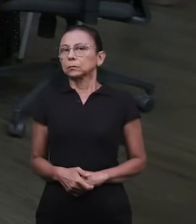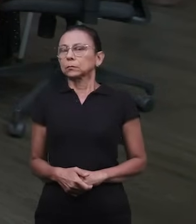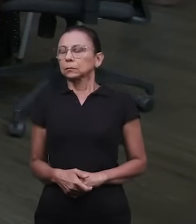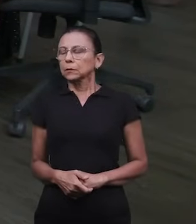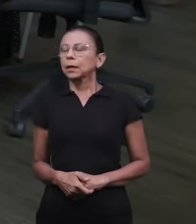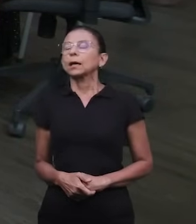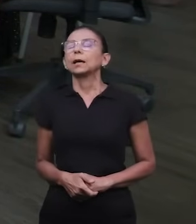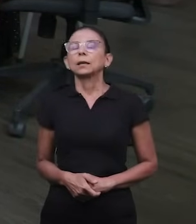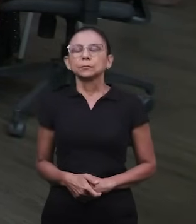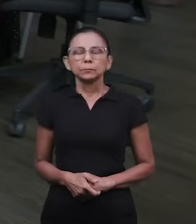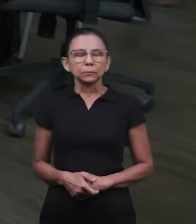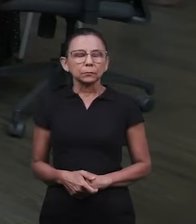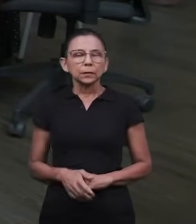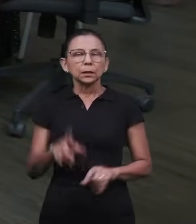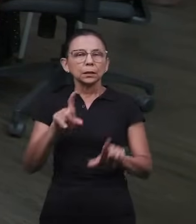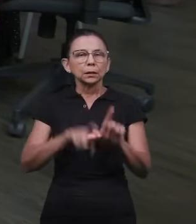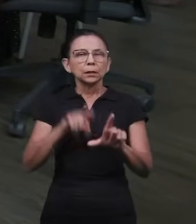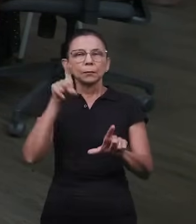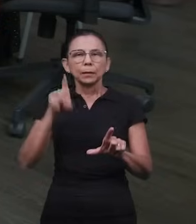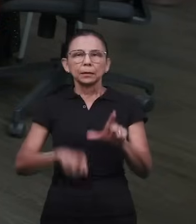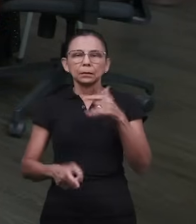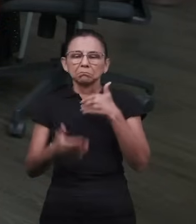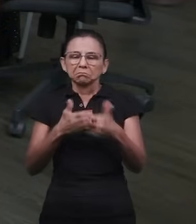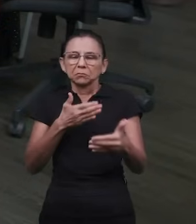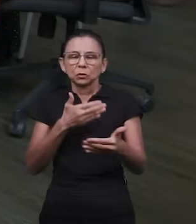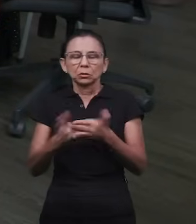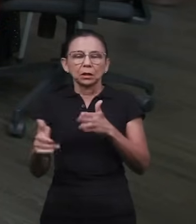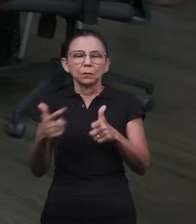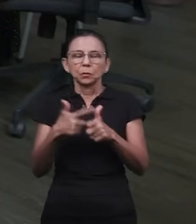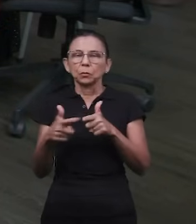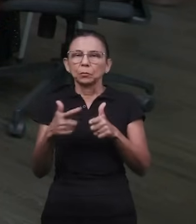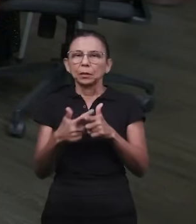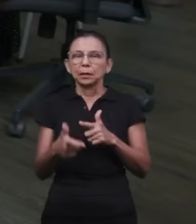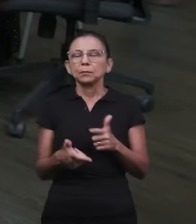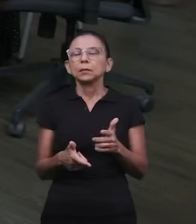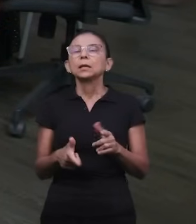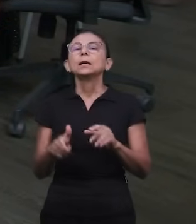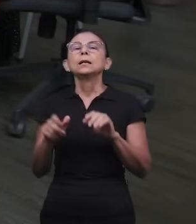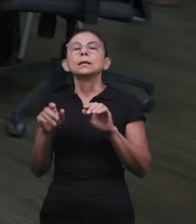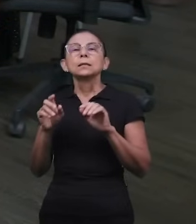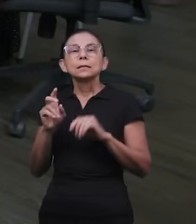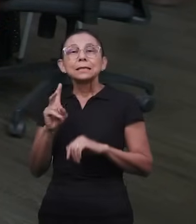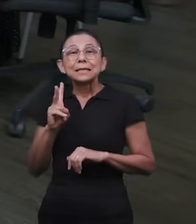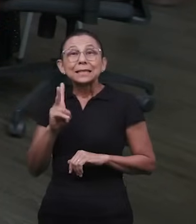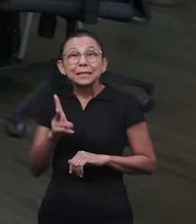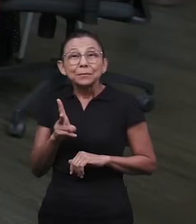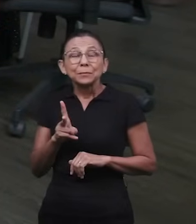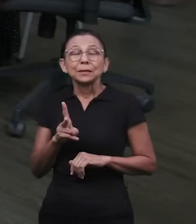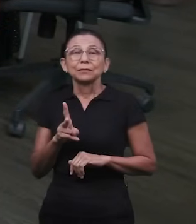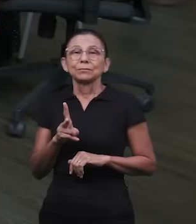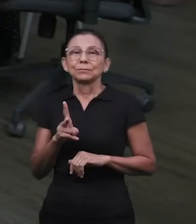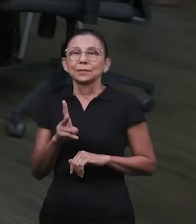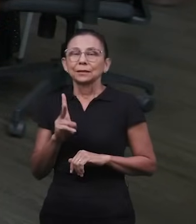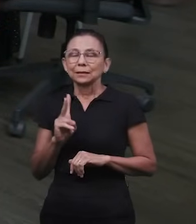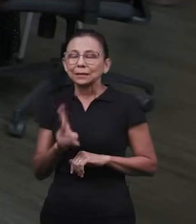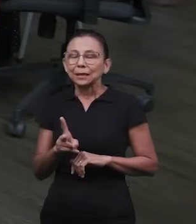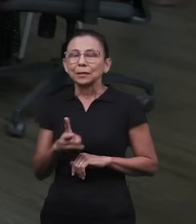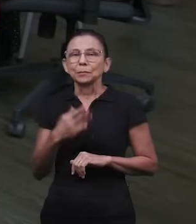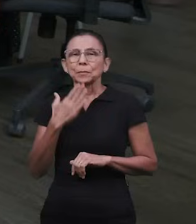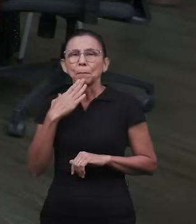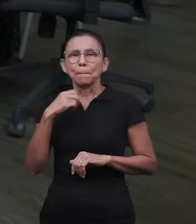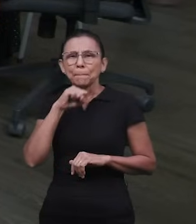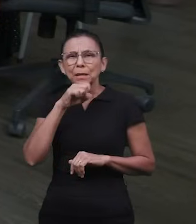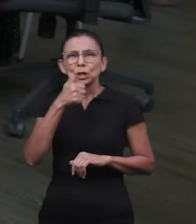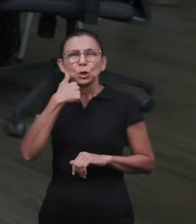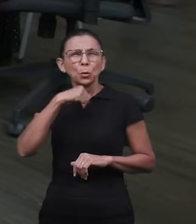pai e tua mãe se eles forem crentes, se eles forem servos, se eles forem tementes a Deus. Não. Seja quem for seu pai, seja quem for sua mãe,